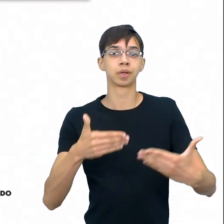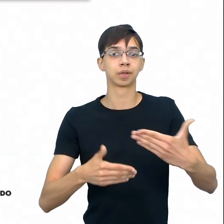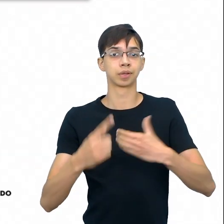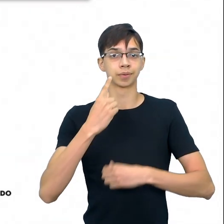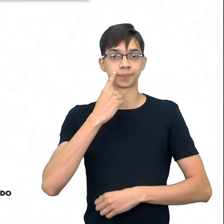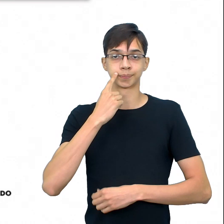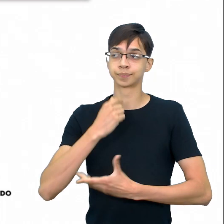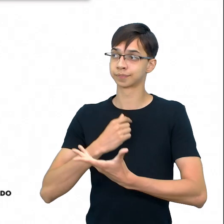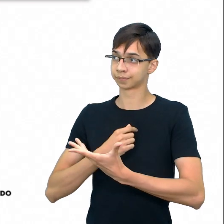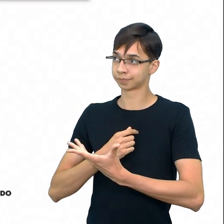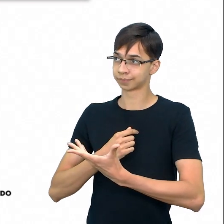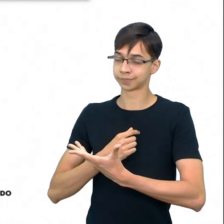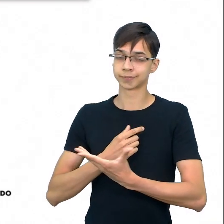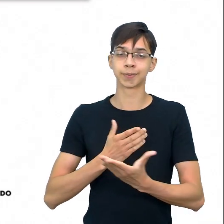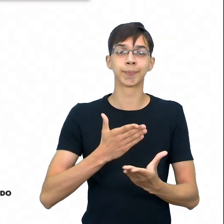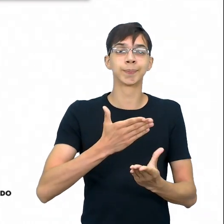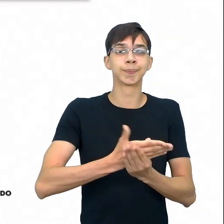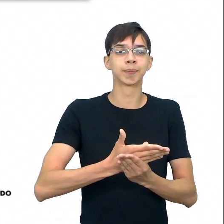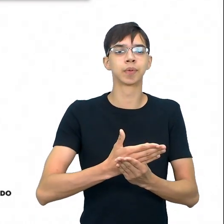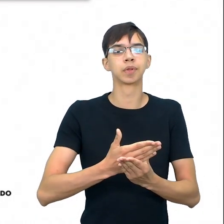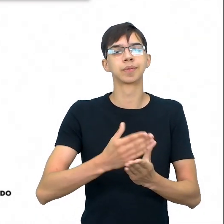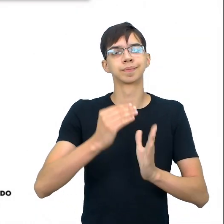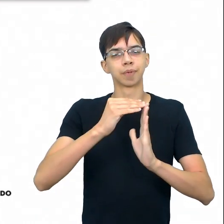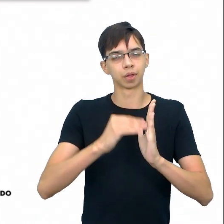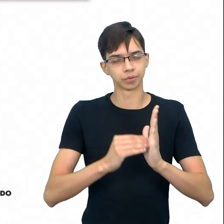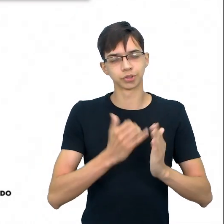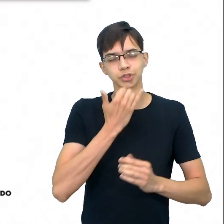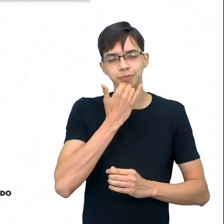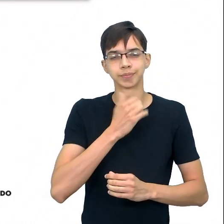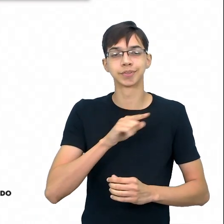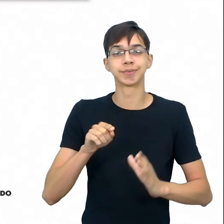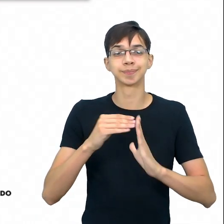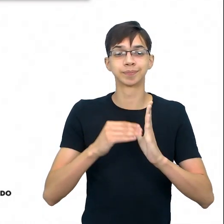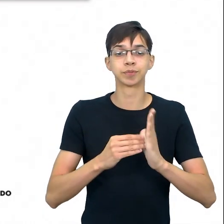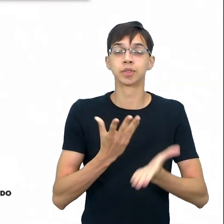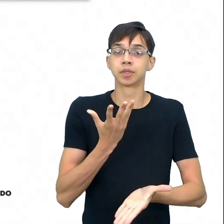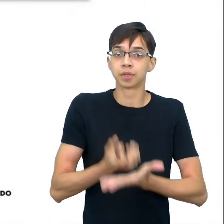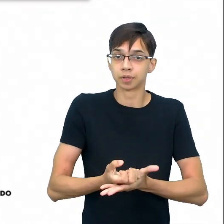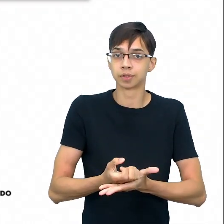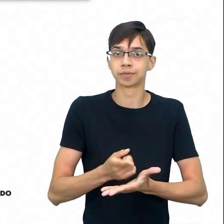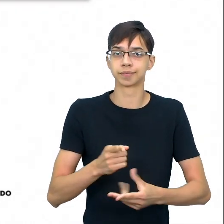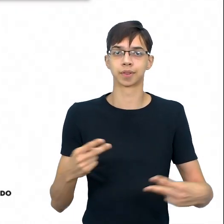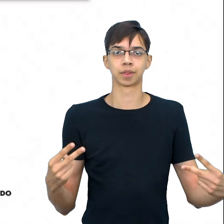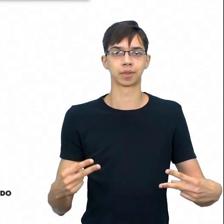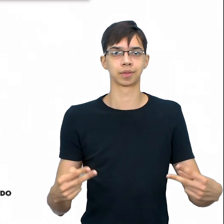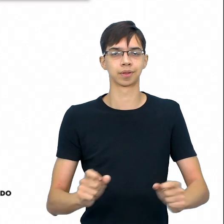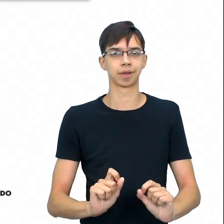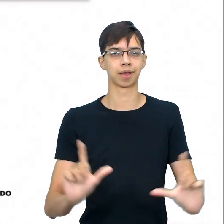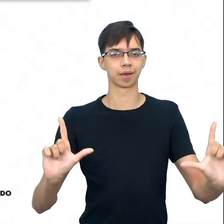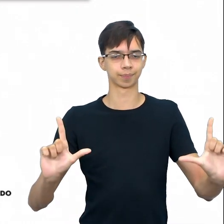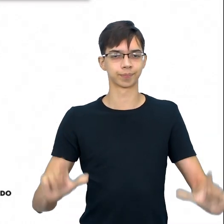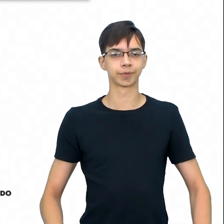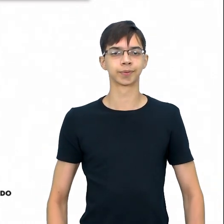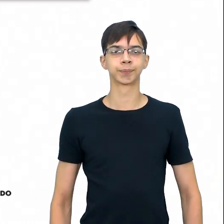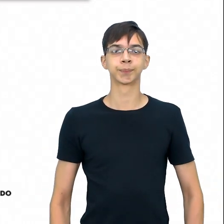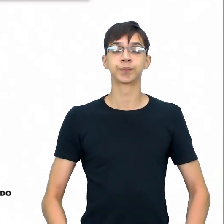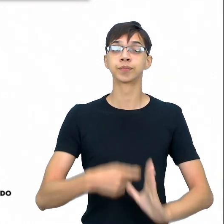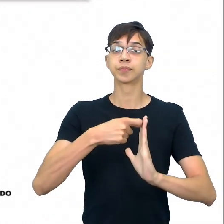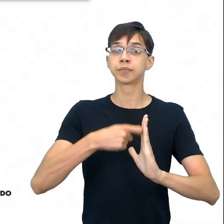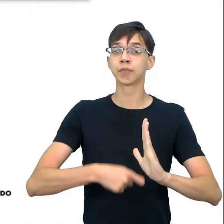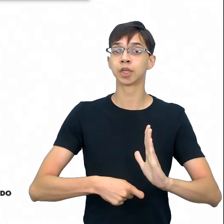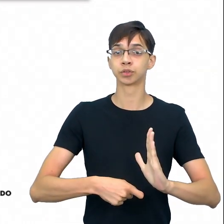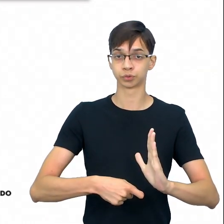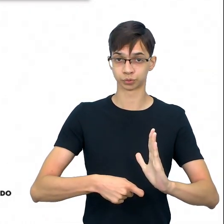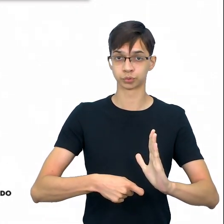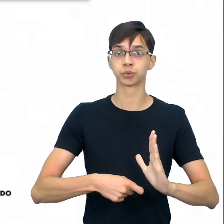dessa pauta, basta clicar no link para acessar. Então, esse texto ele permite ampliar a